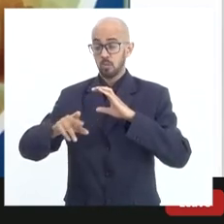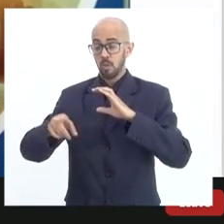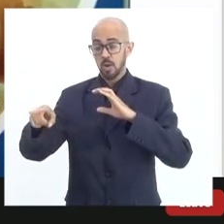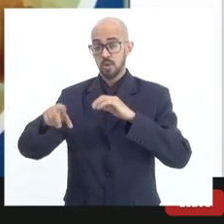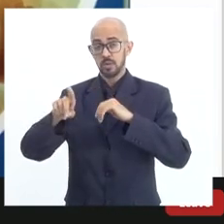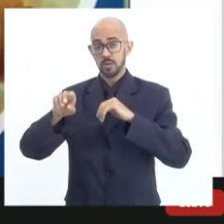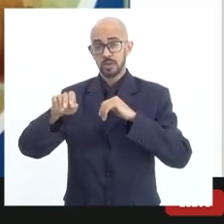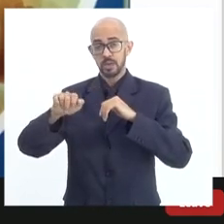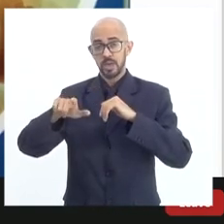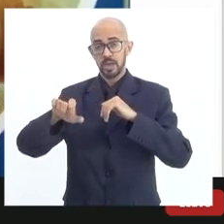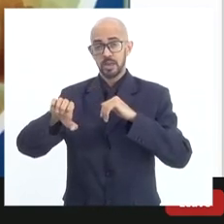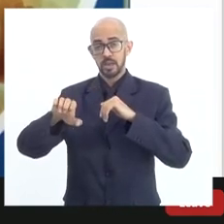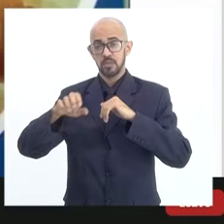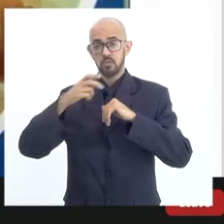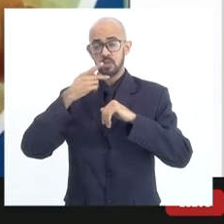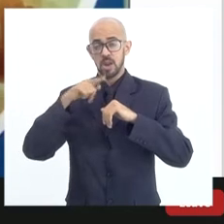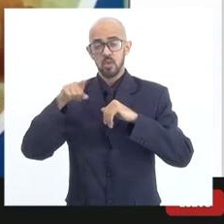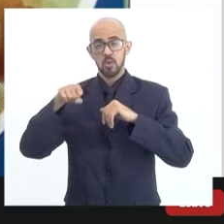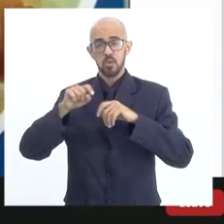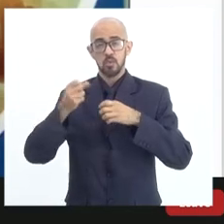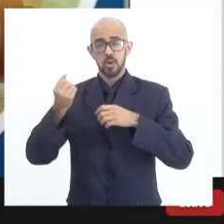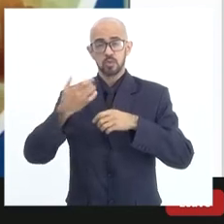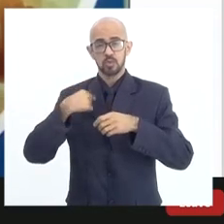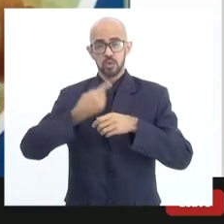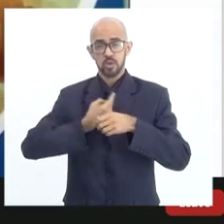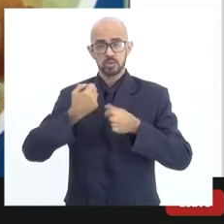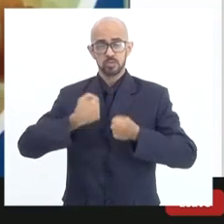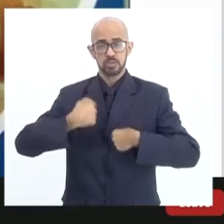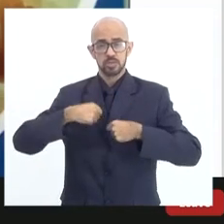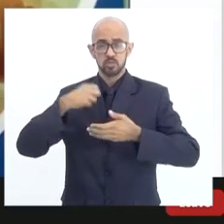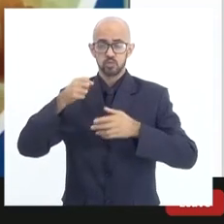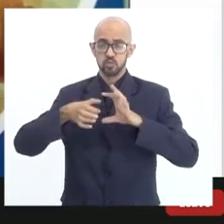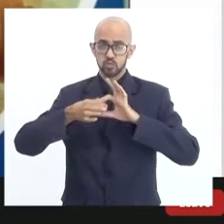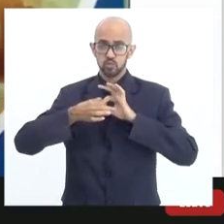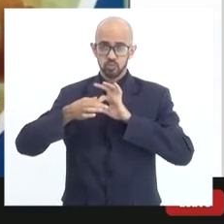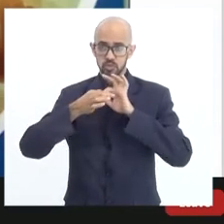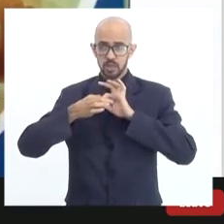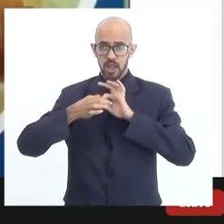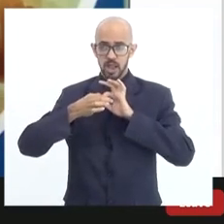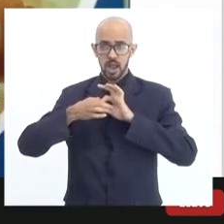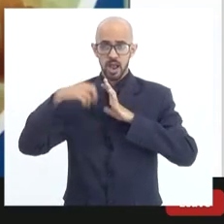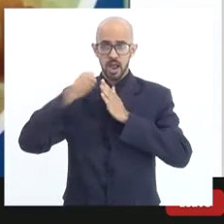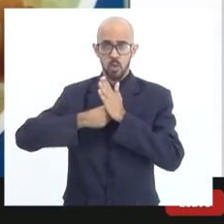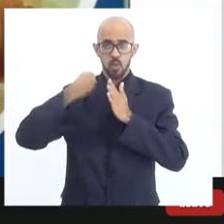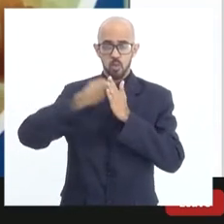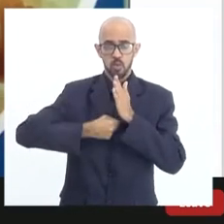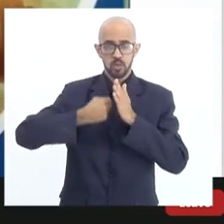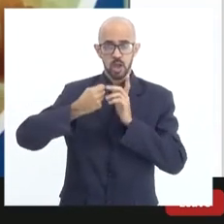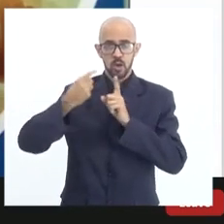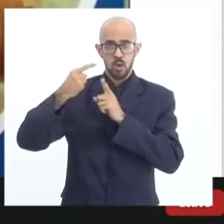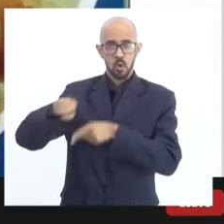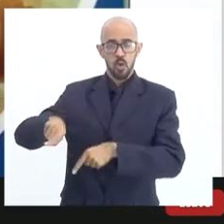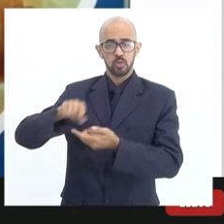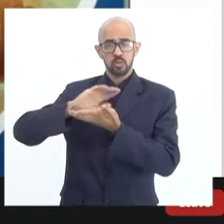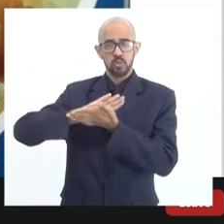falou, quando a gente precisa lutar, juntar a luta antirracista,